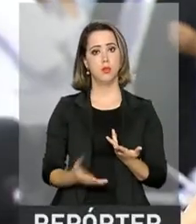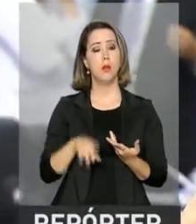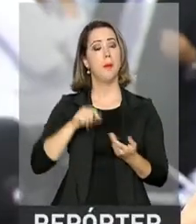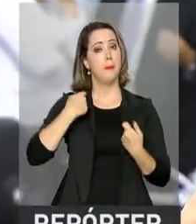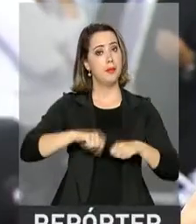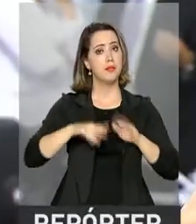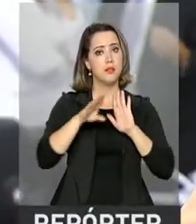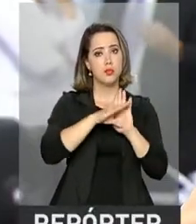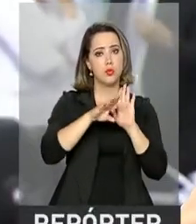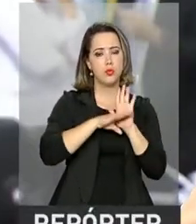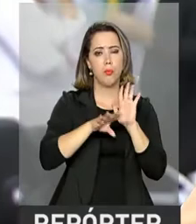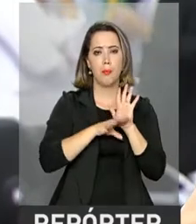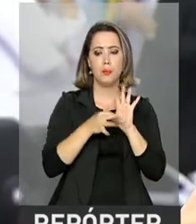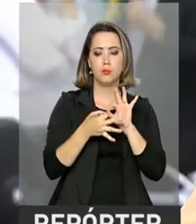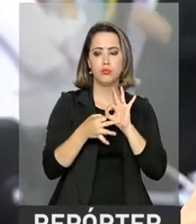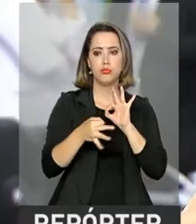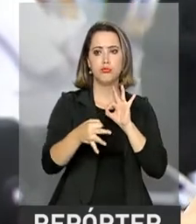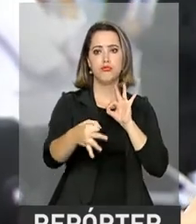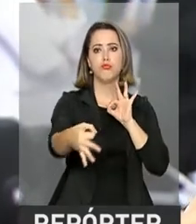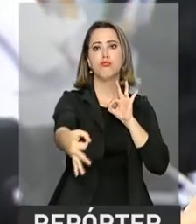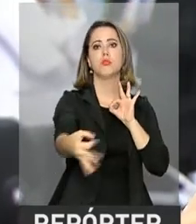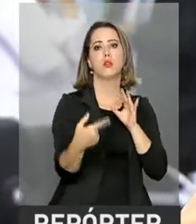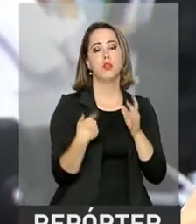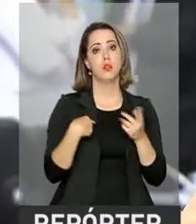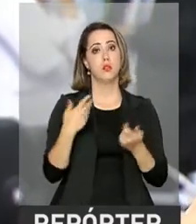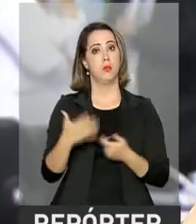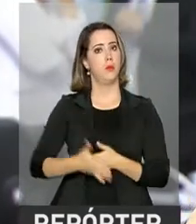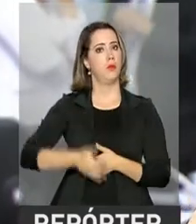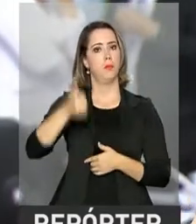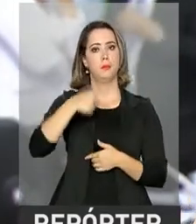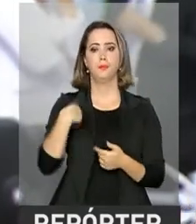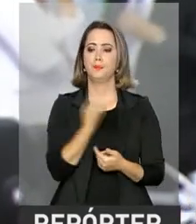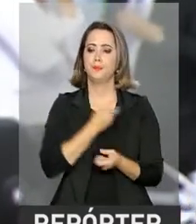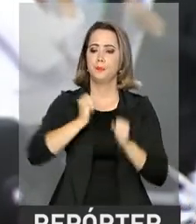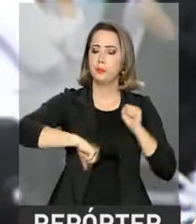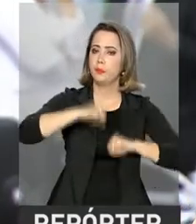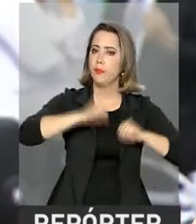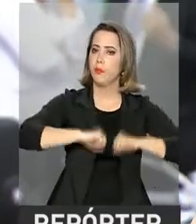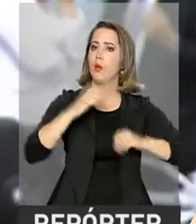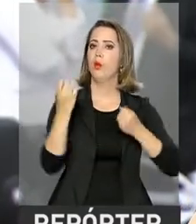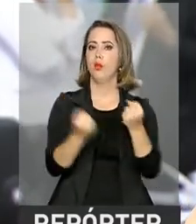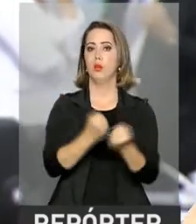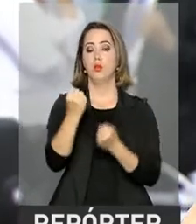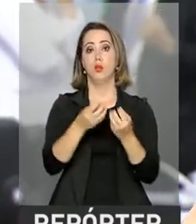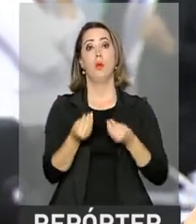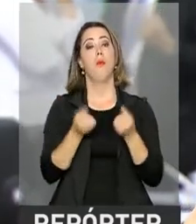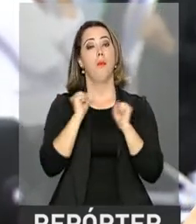plano de mais longo prazo, maior competitividade para a nossa indústria automotiva, vai poder